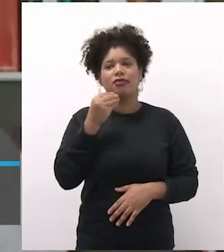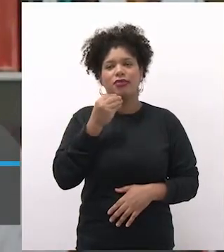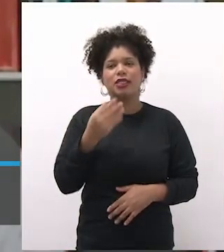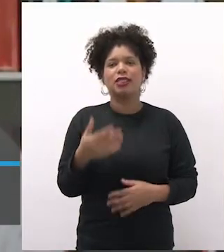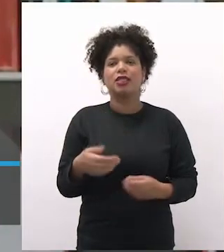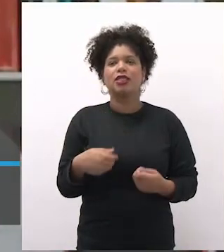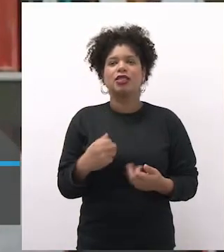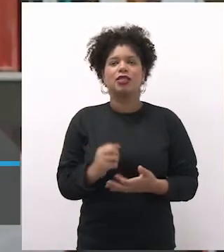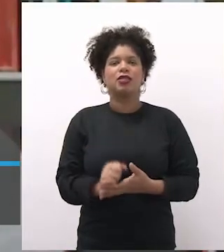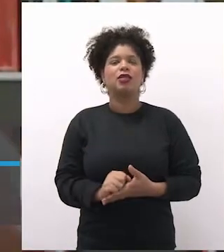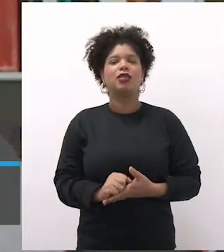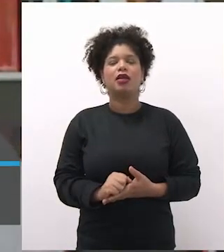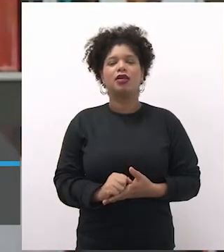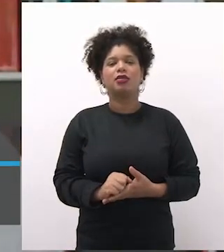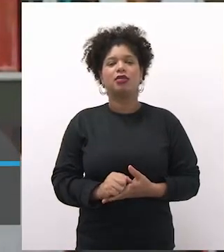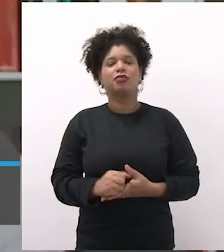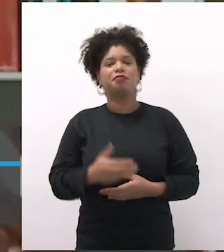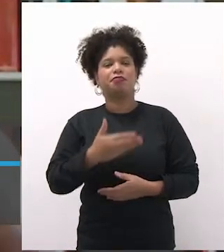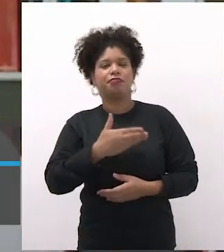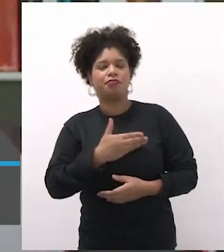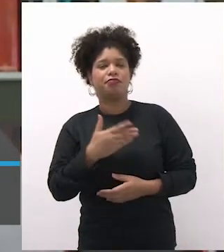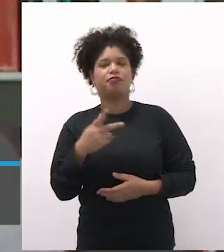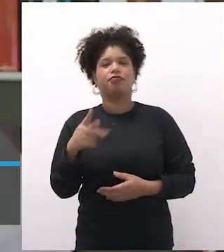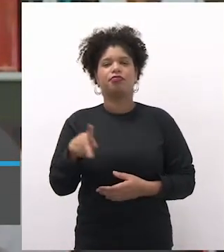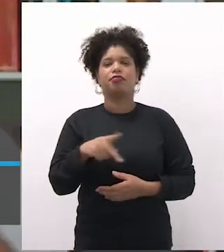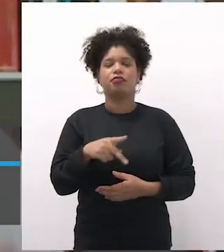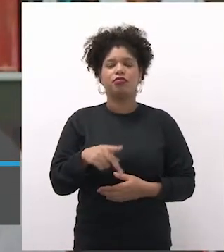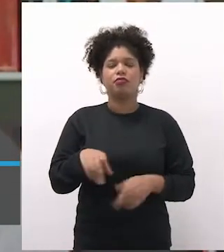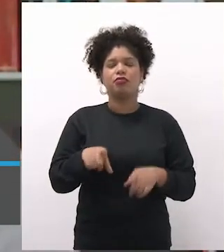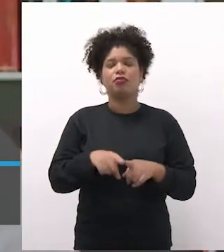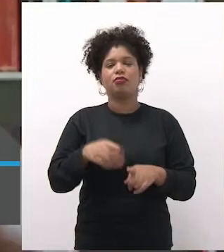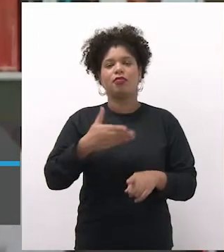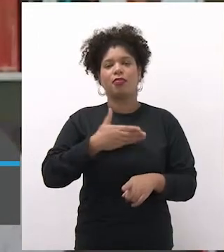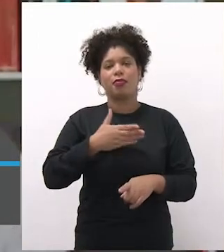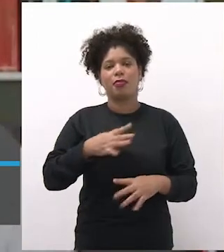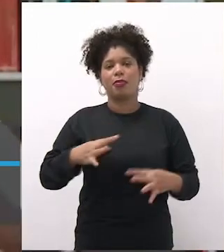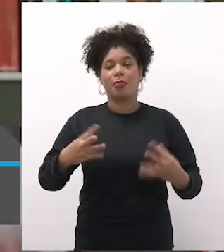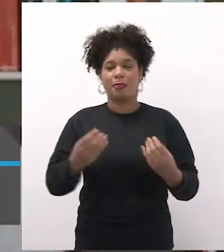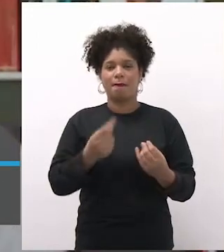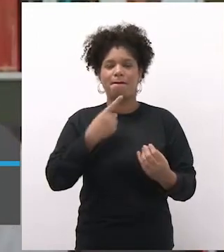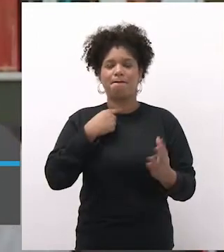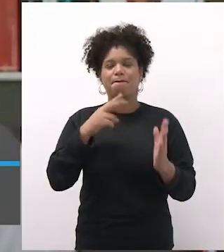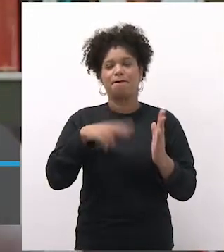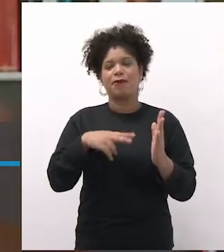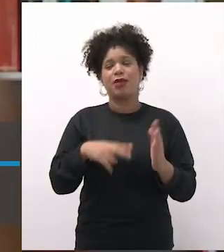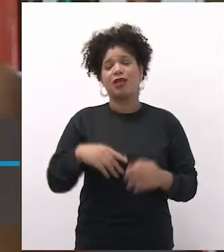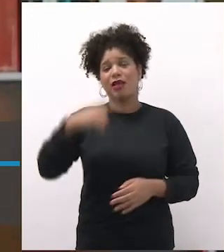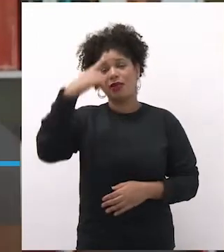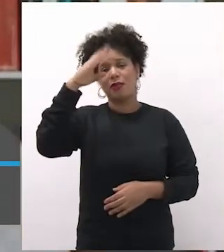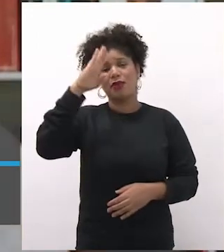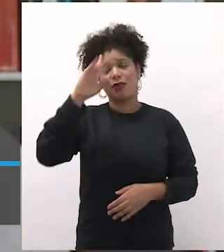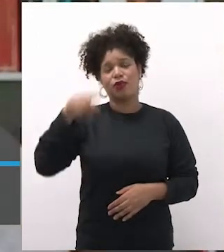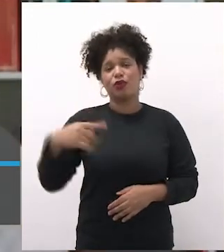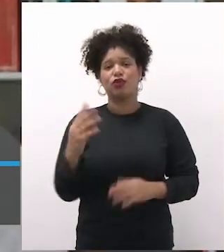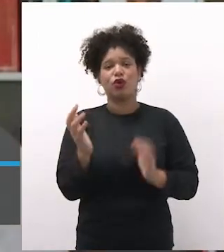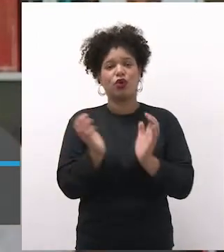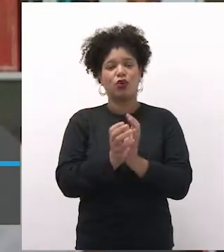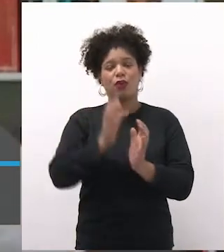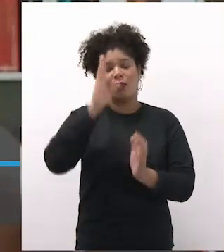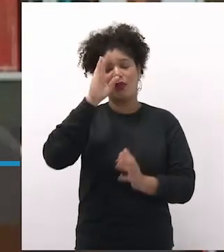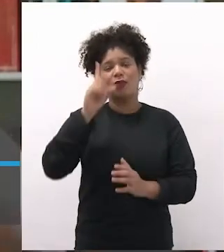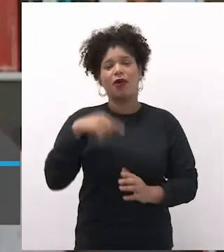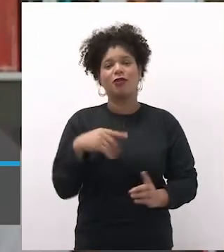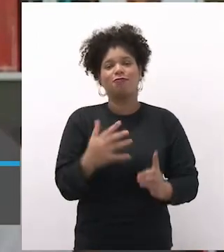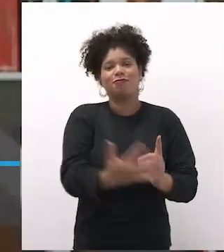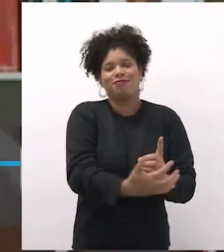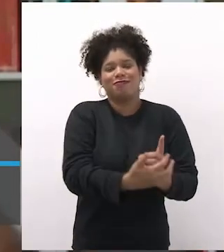nossos colegas, os nossos leitores, para que eles se sintam realmente acolhidos. A ideia do Meio de Mulheres Pretas, antes de qualquer coisa, é acolher